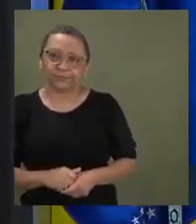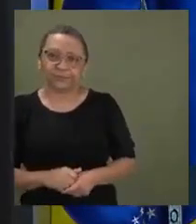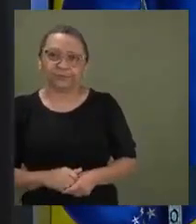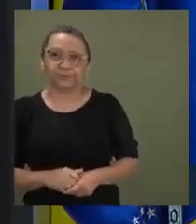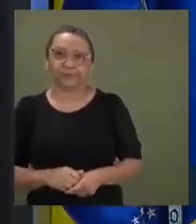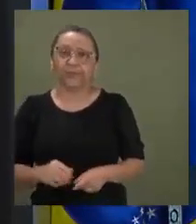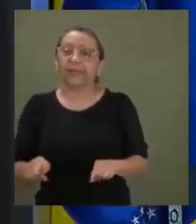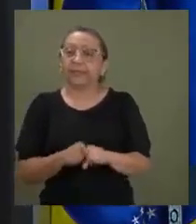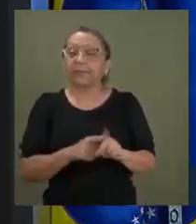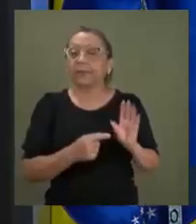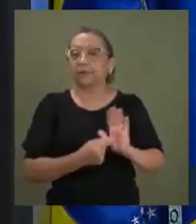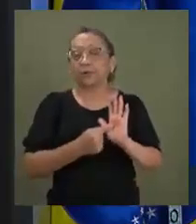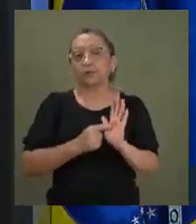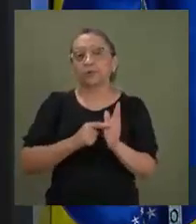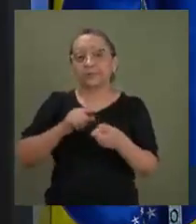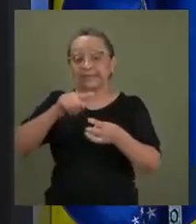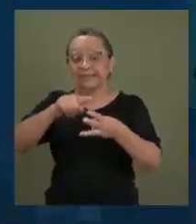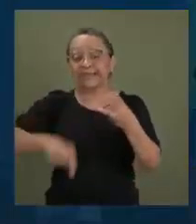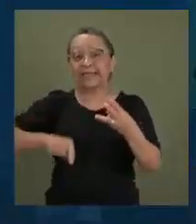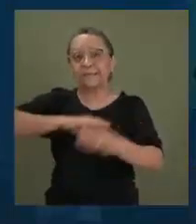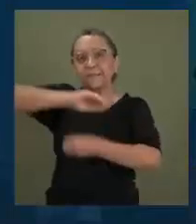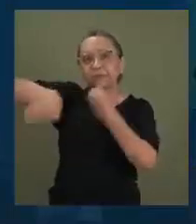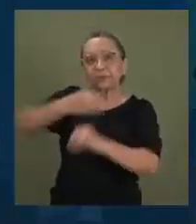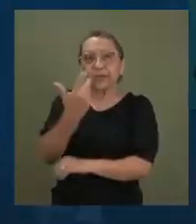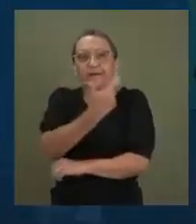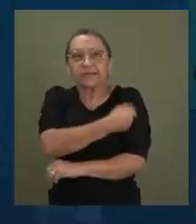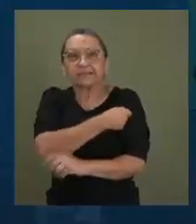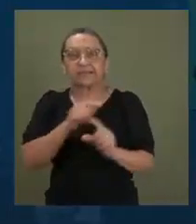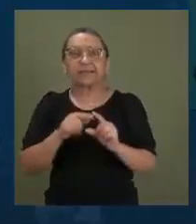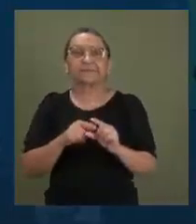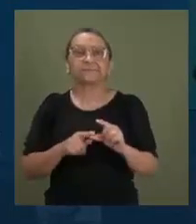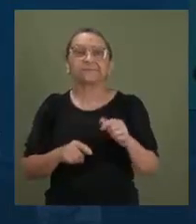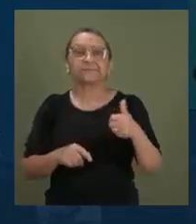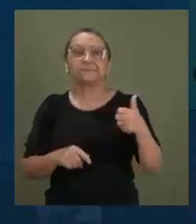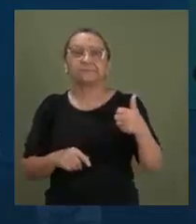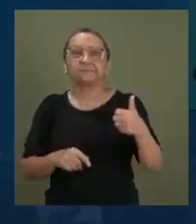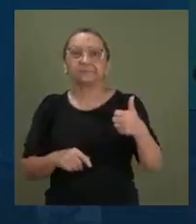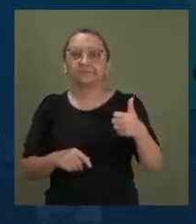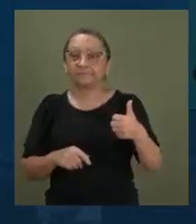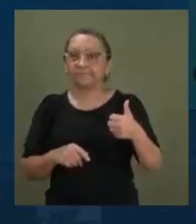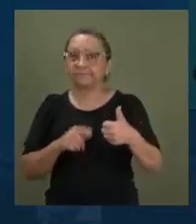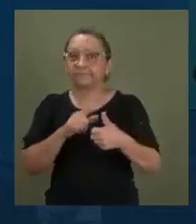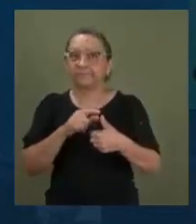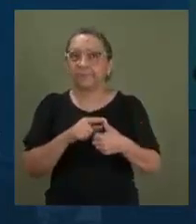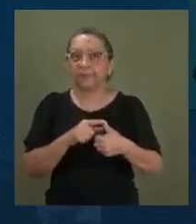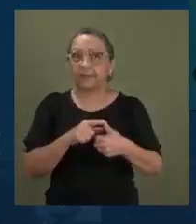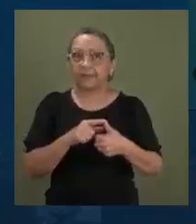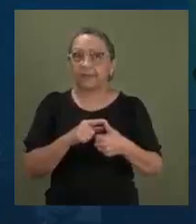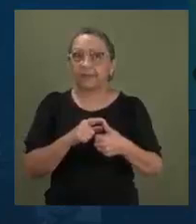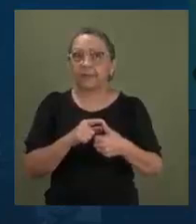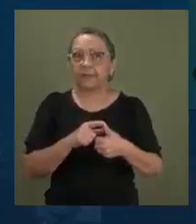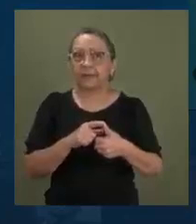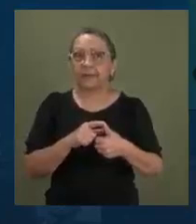Aqui está o composto da vacina, são 3 compostos da vacina Pfizer. Um é conhecido como